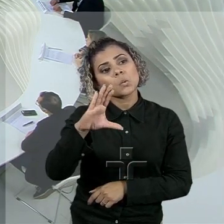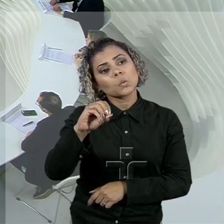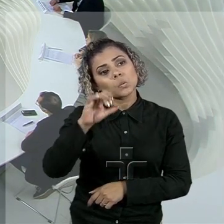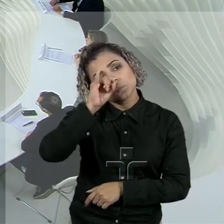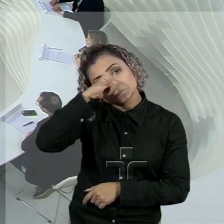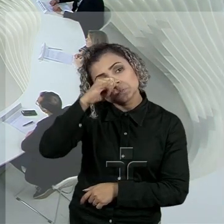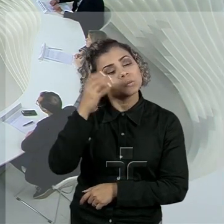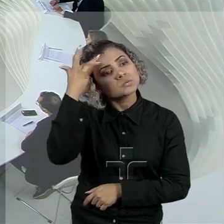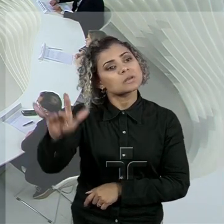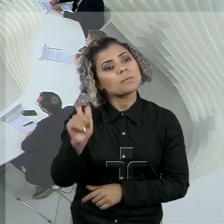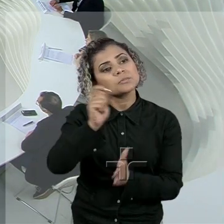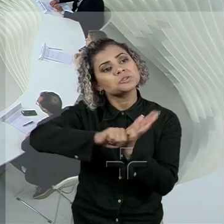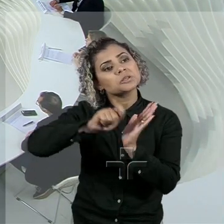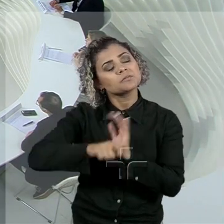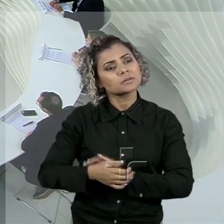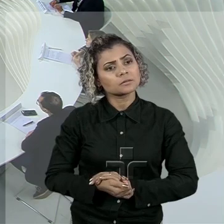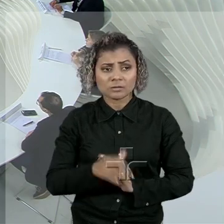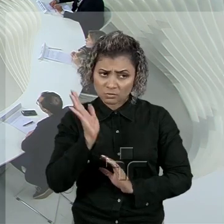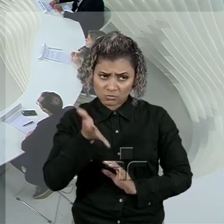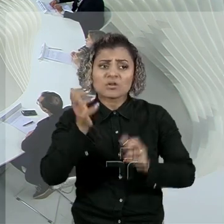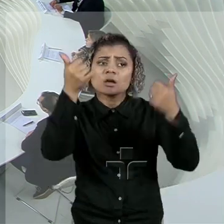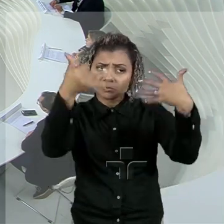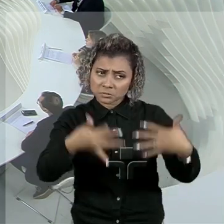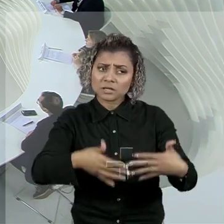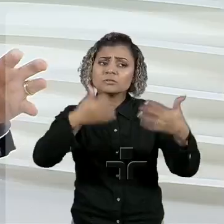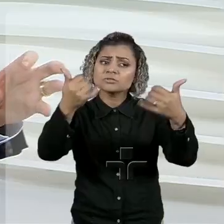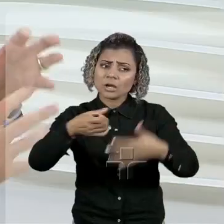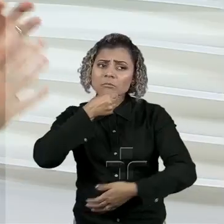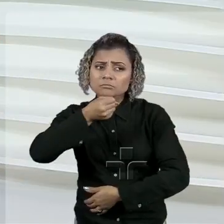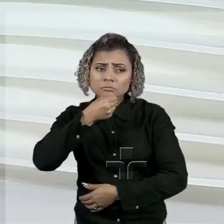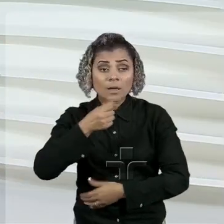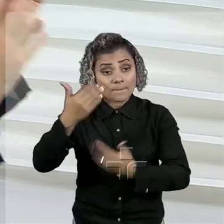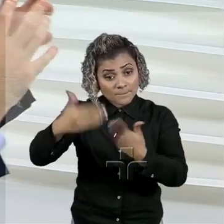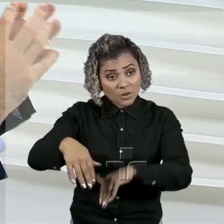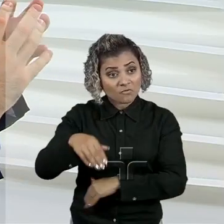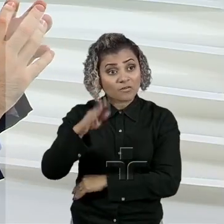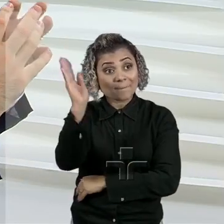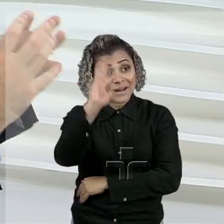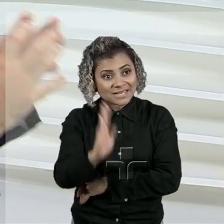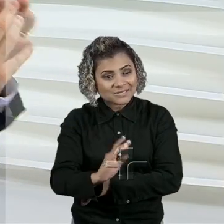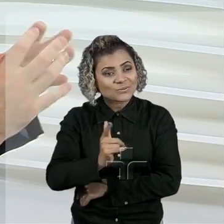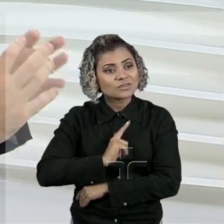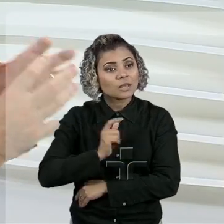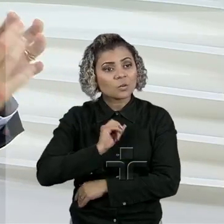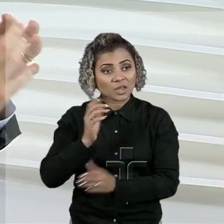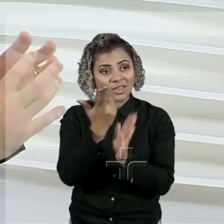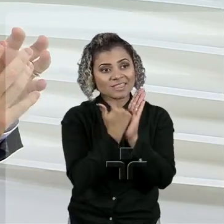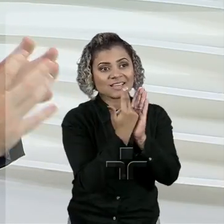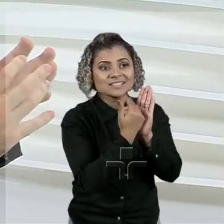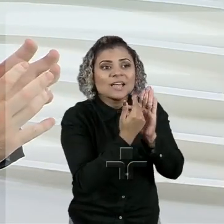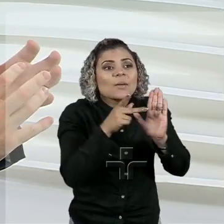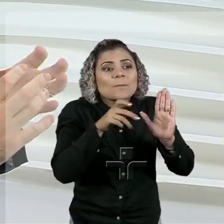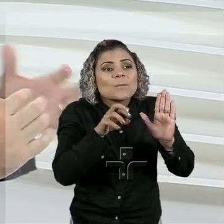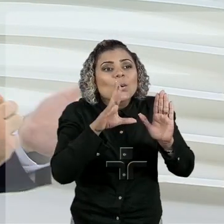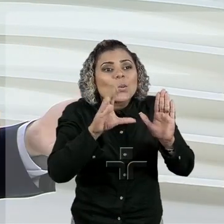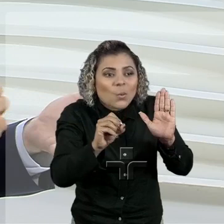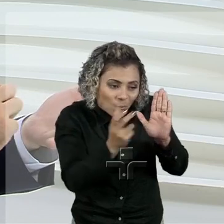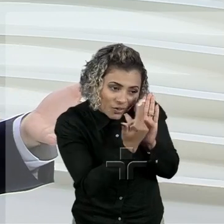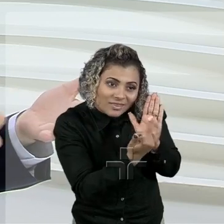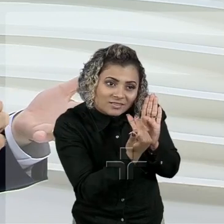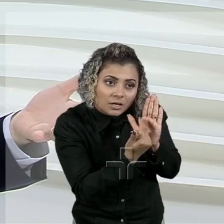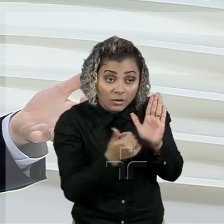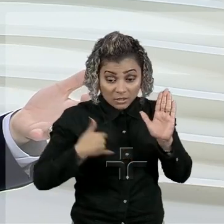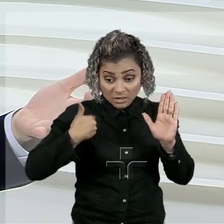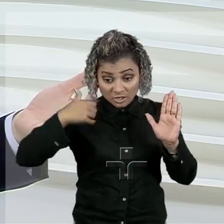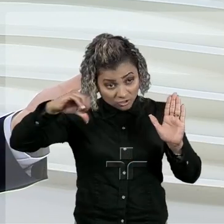gosto muito desse exemplo, acho que já usei em diversas entrevistas, né? Na Prova Brasil, você tem um desenho de um porquinho e a criança com 9 anos de idade